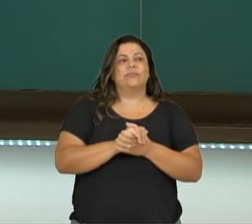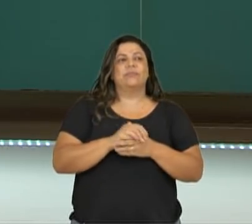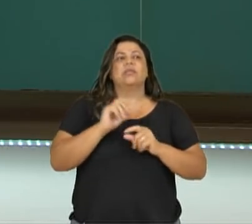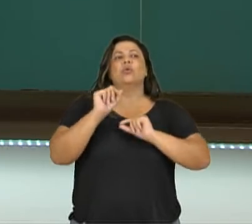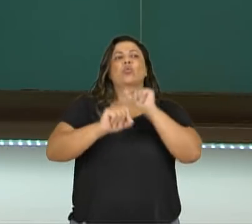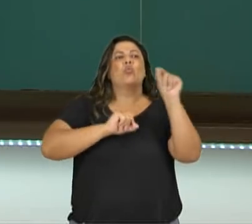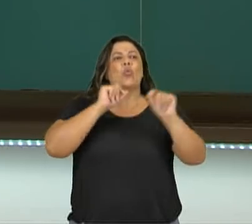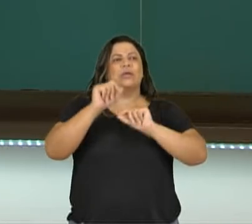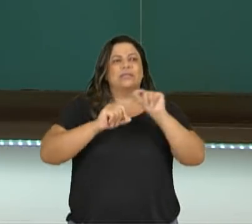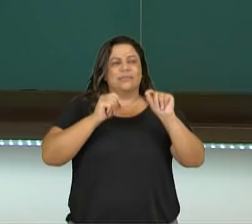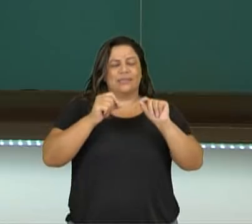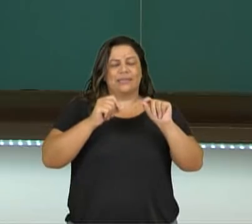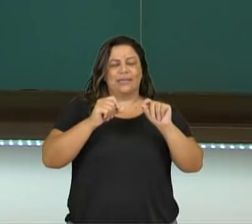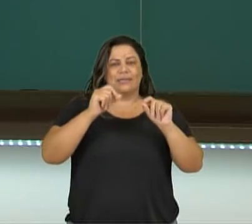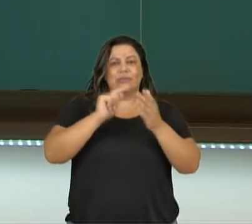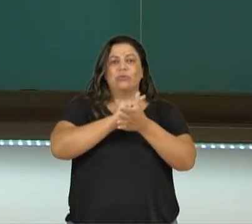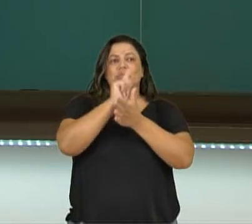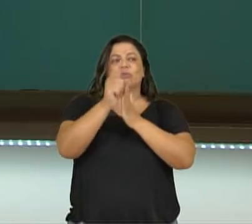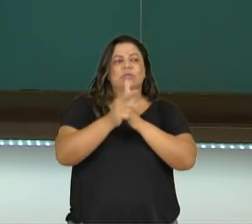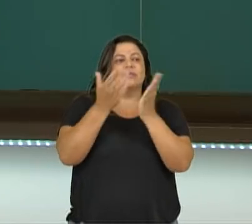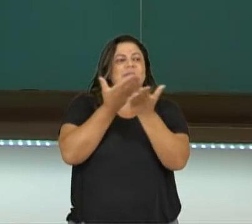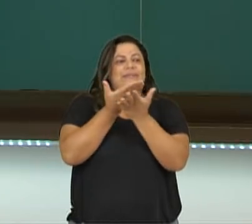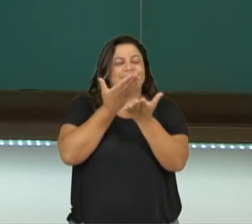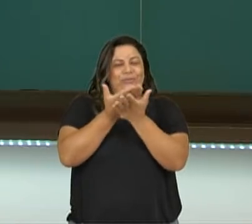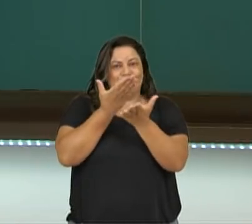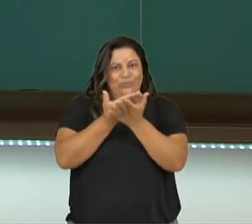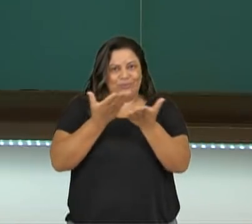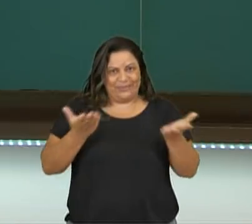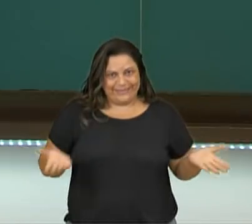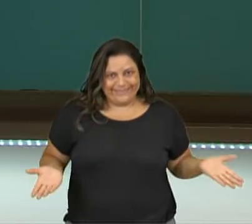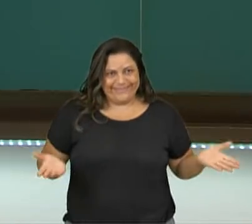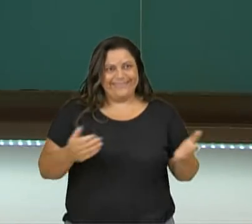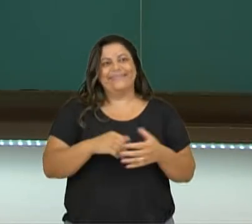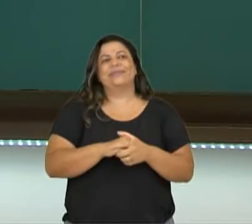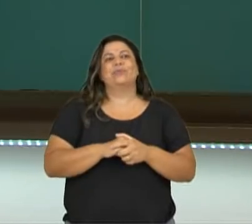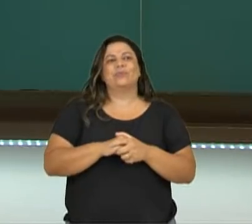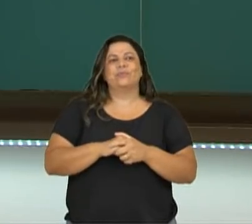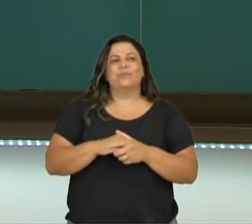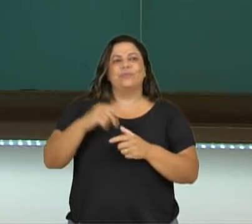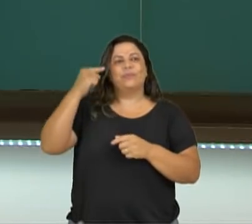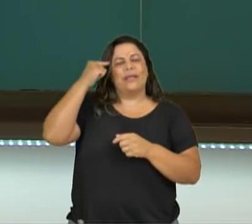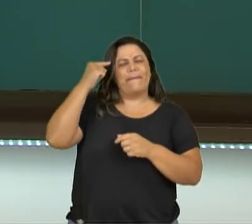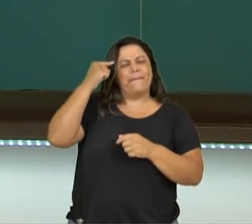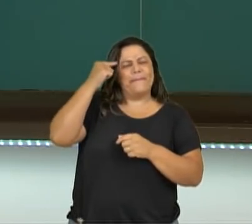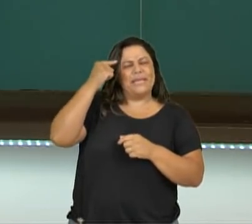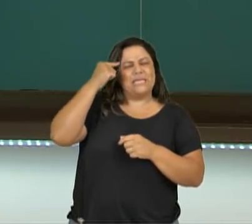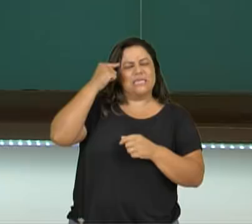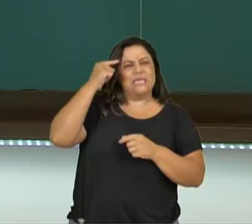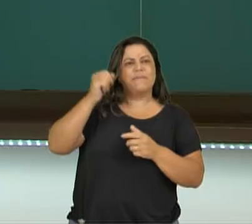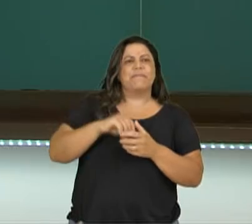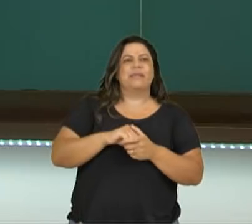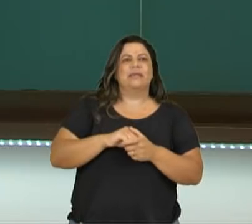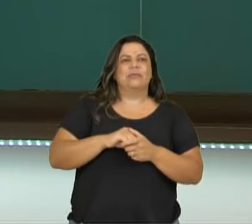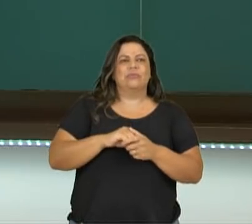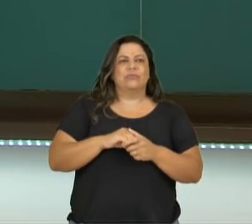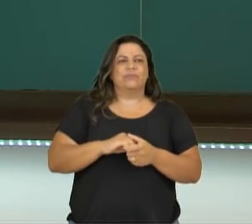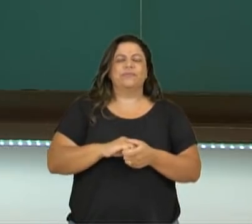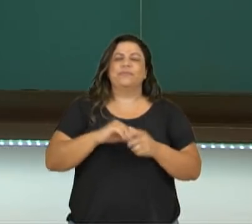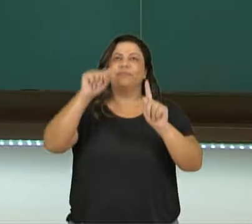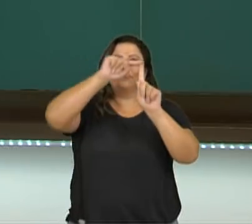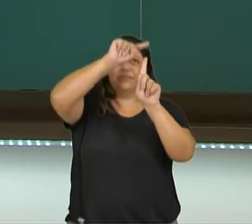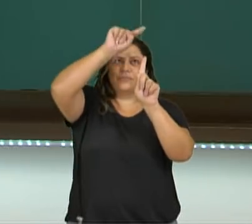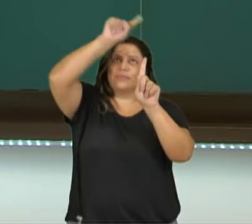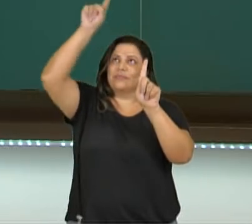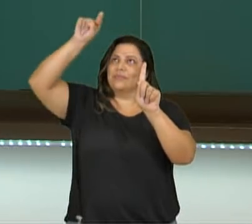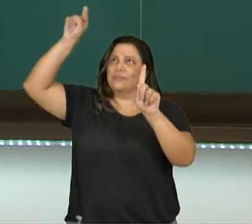trata de um desses gêneros que estamos estudando? Por meio do balão de pensamento, né, que tem aquelas bolinhas ali e ele é feito